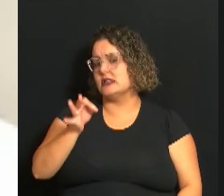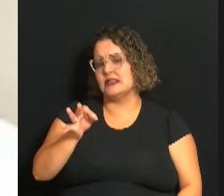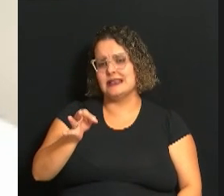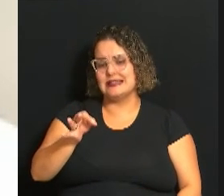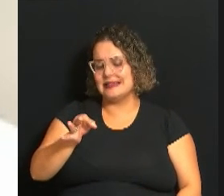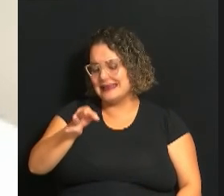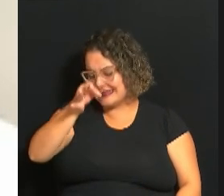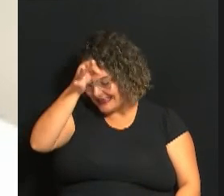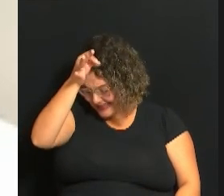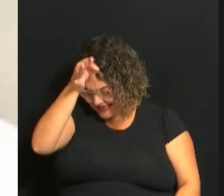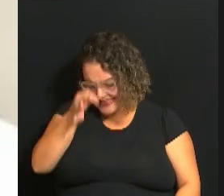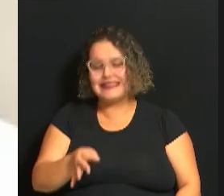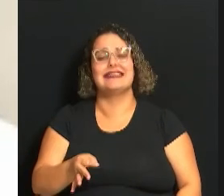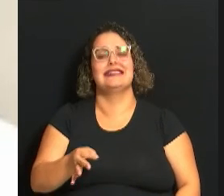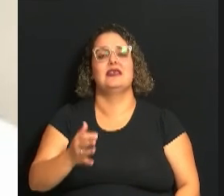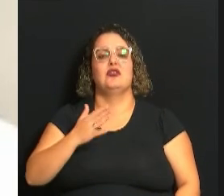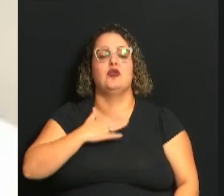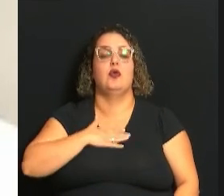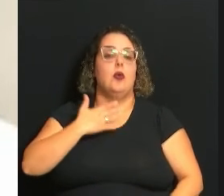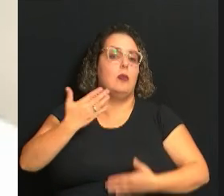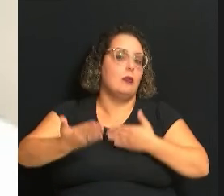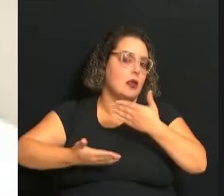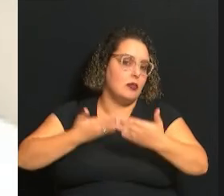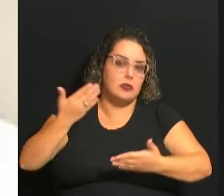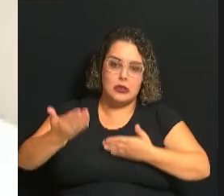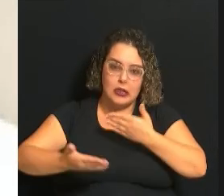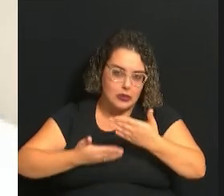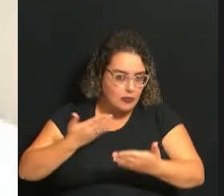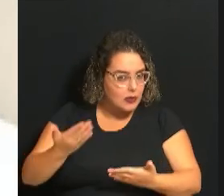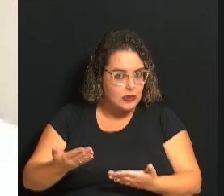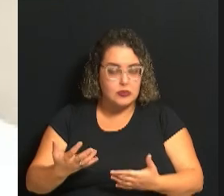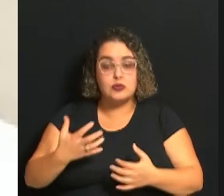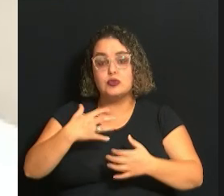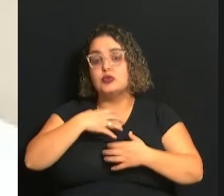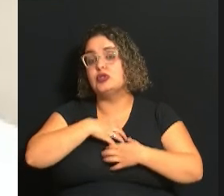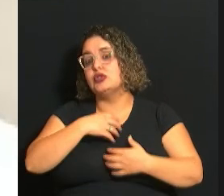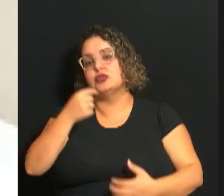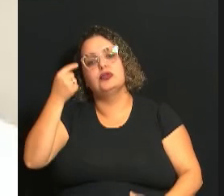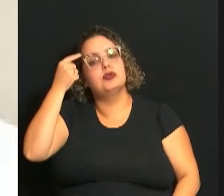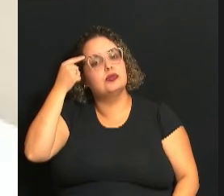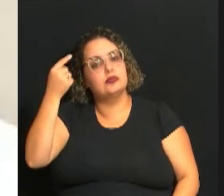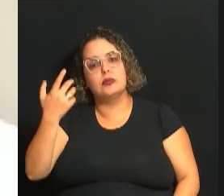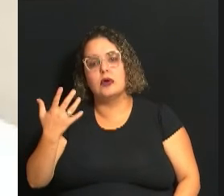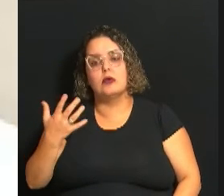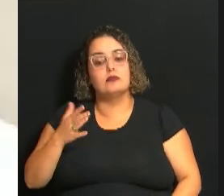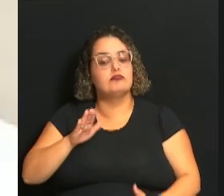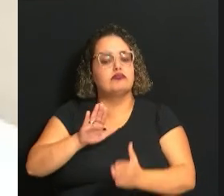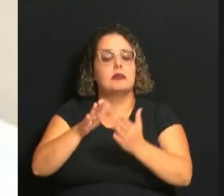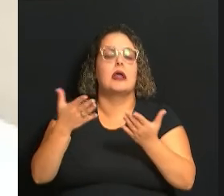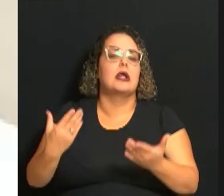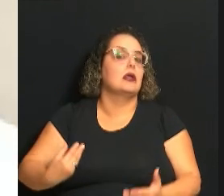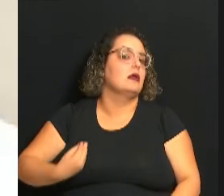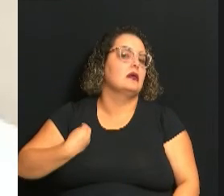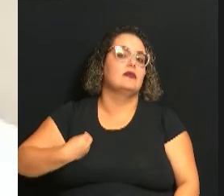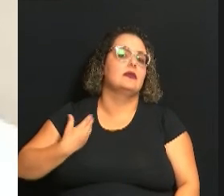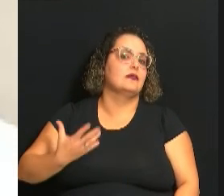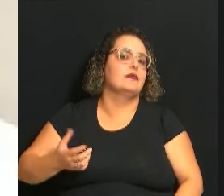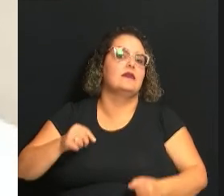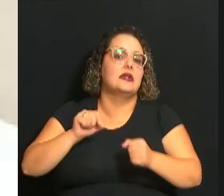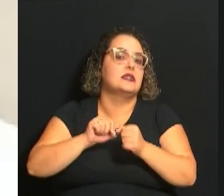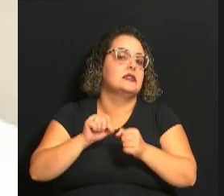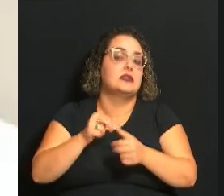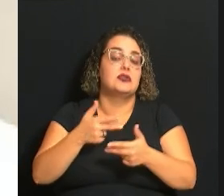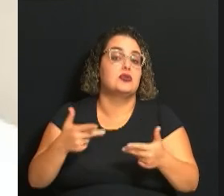eu diria que o meu tratamento, né, a forma como eu pensava, como eu encarava, né, de fazer as coisas com